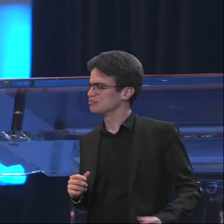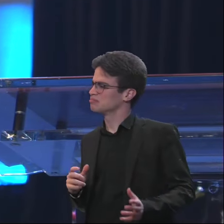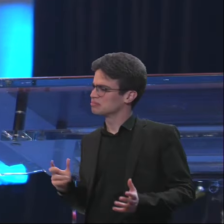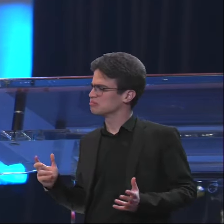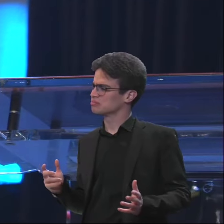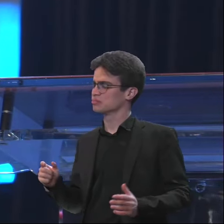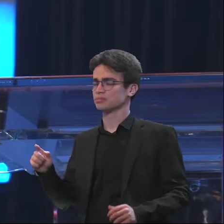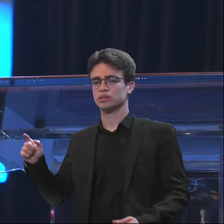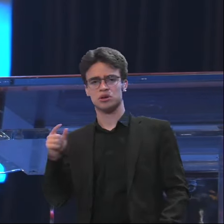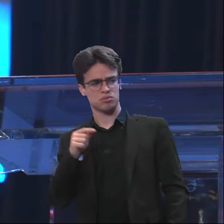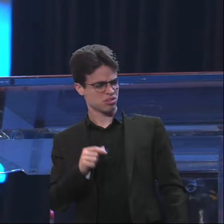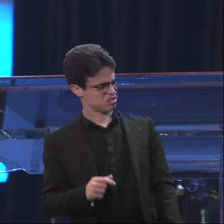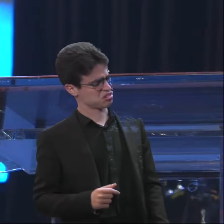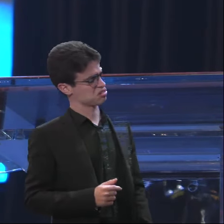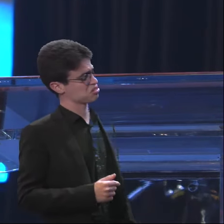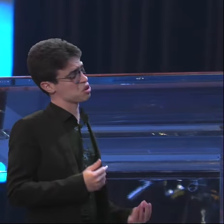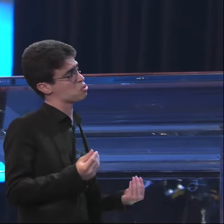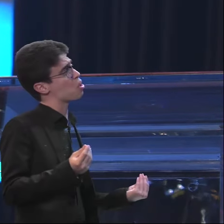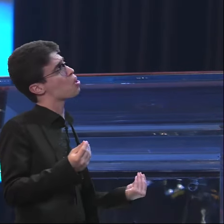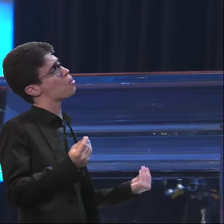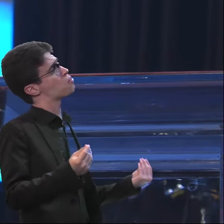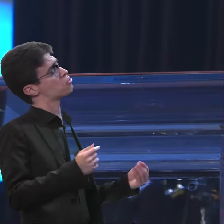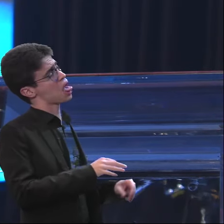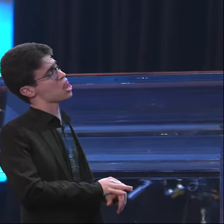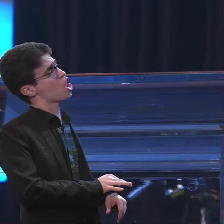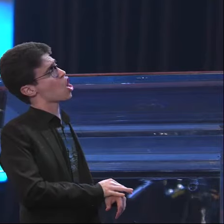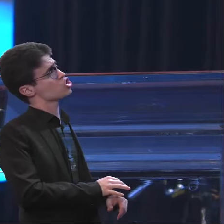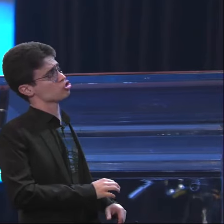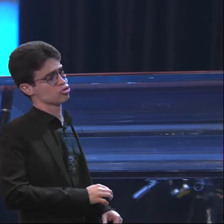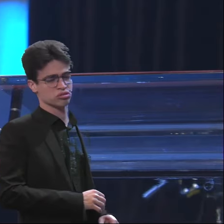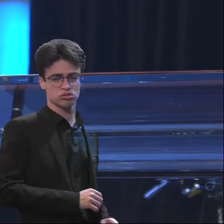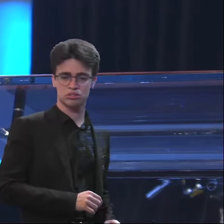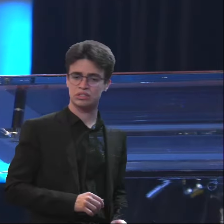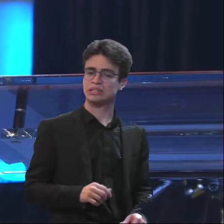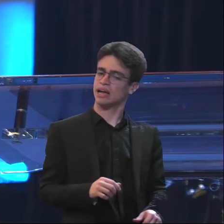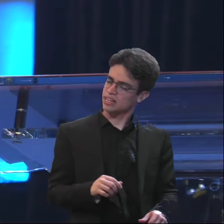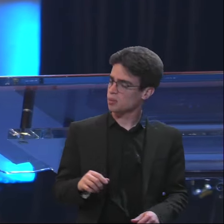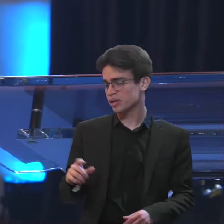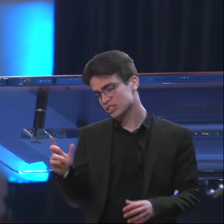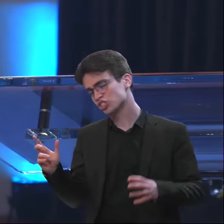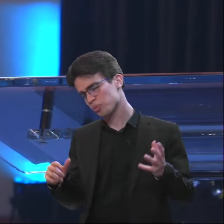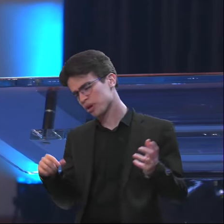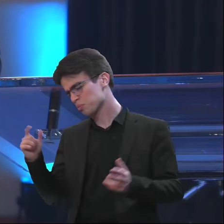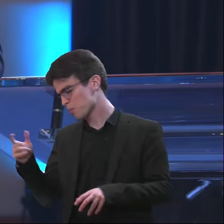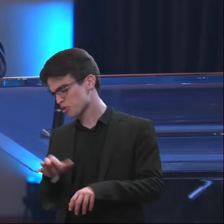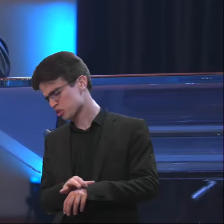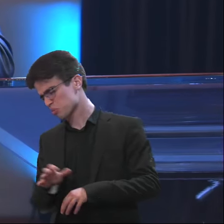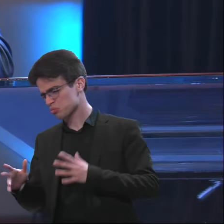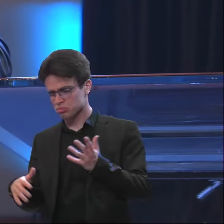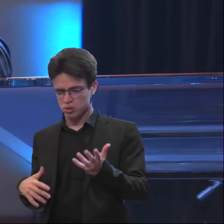Aquele irmão perguntou, mas como é que é o relógio? Aí eu falei, é assim, tá, falei o